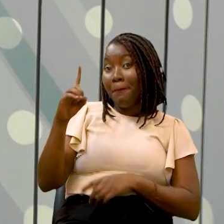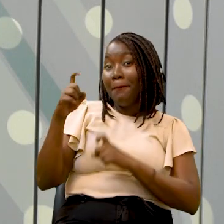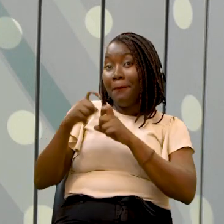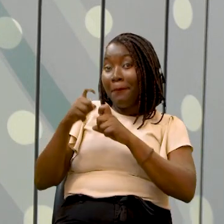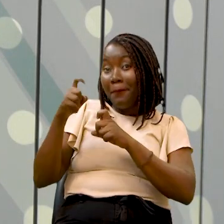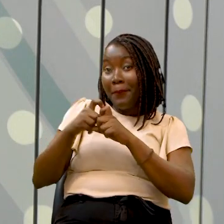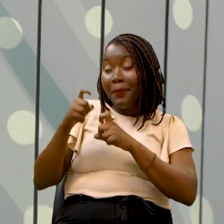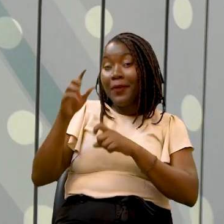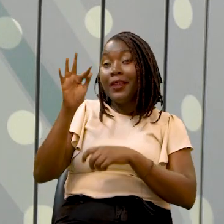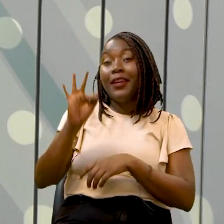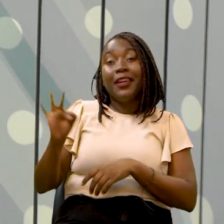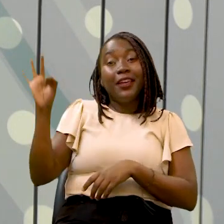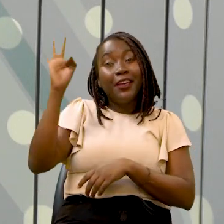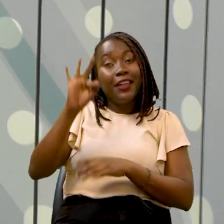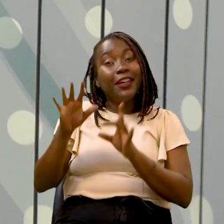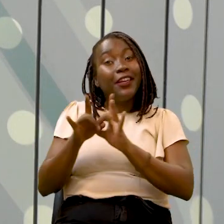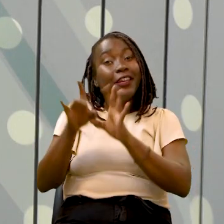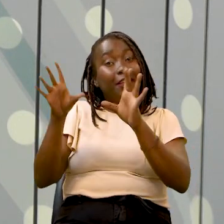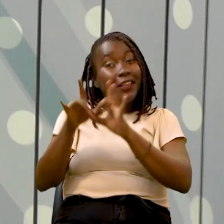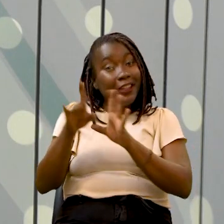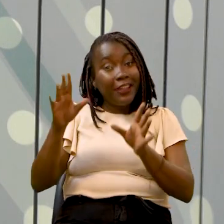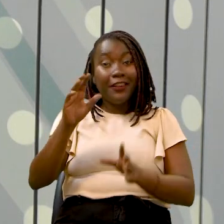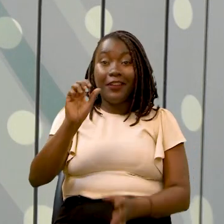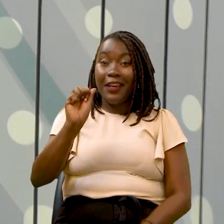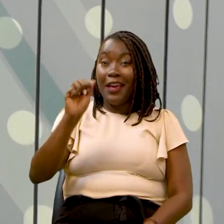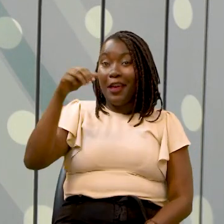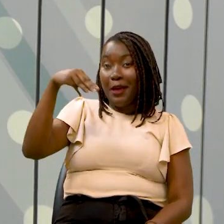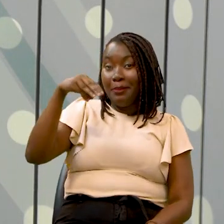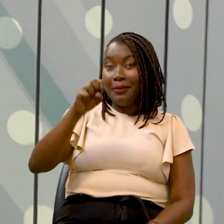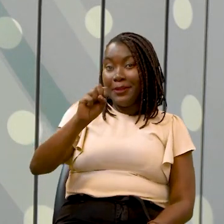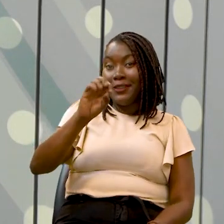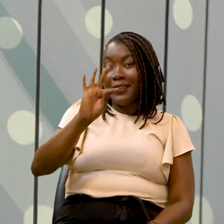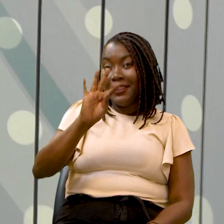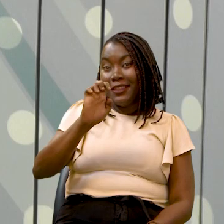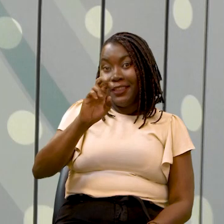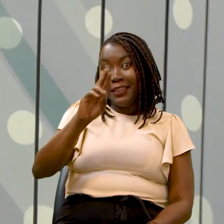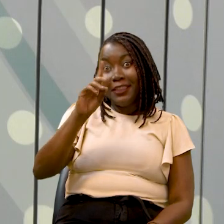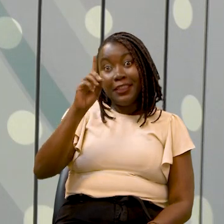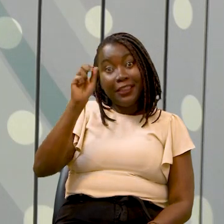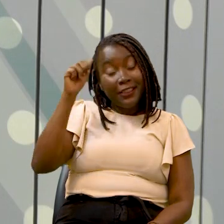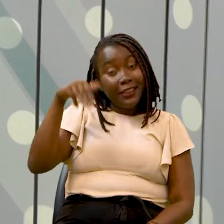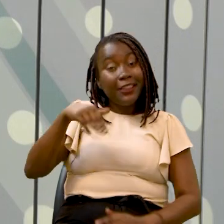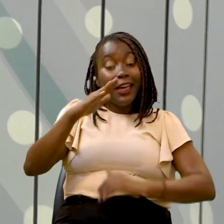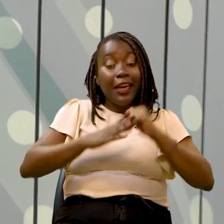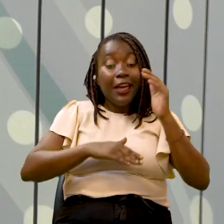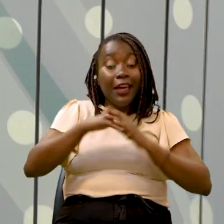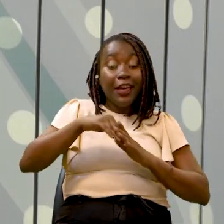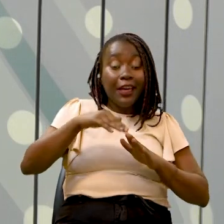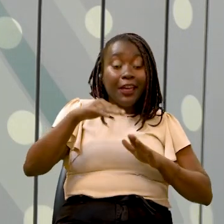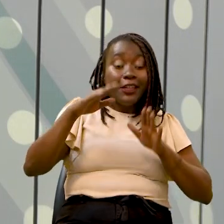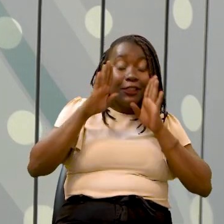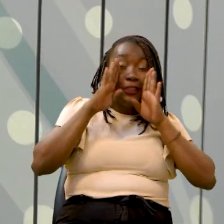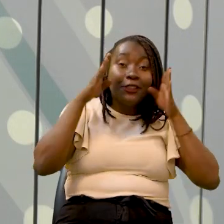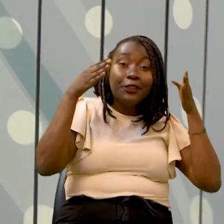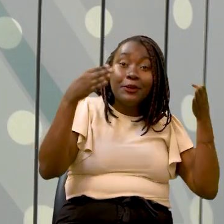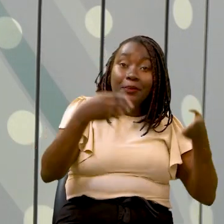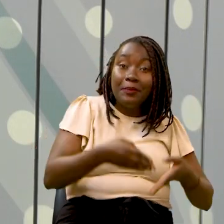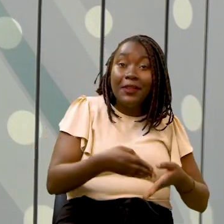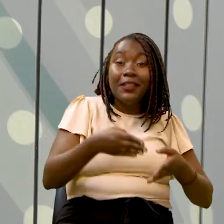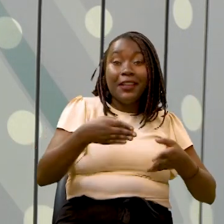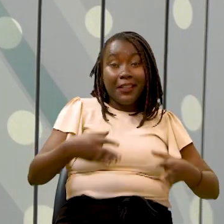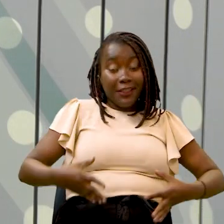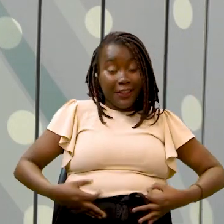Universidade Livre de Amsterdã, na Holanda, especialista em Oncologia Clínica pela Sociedade Europeia